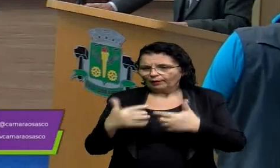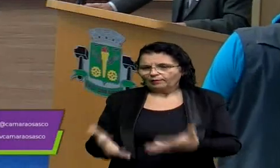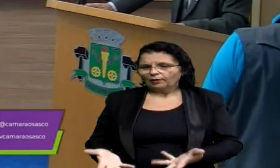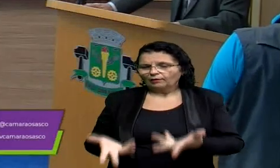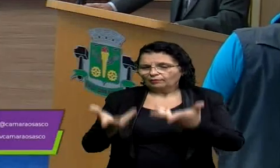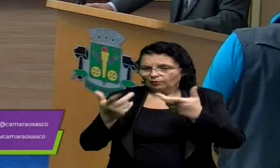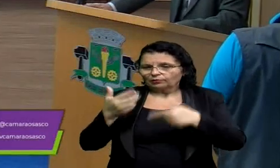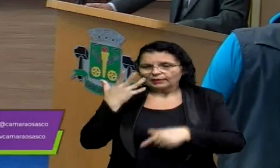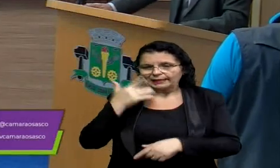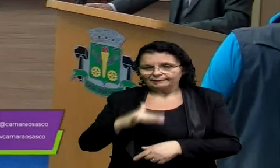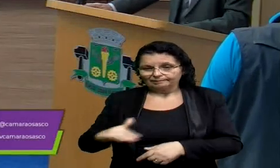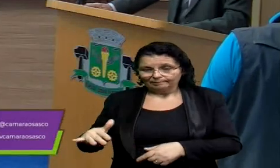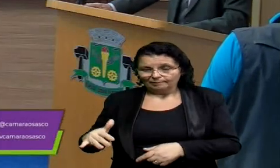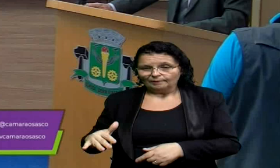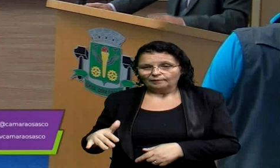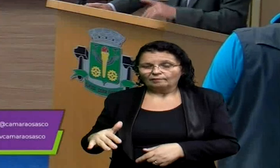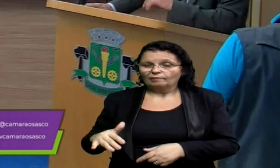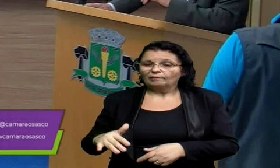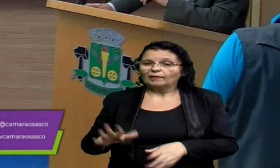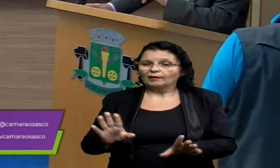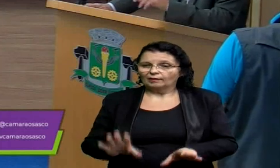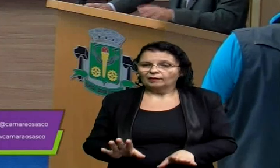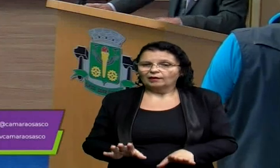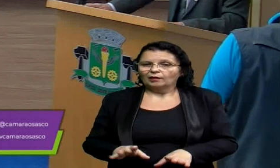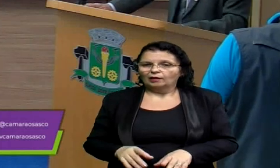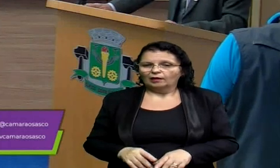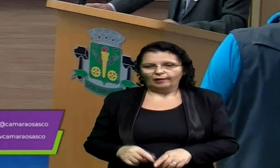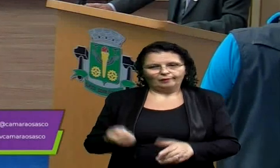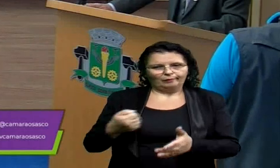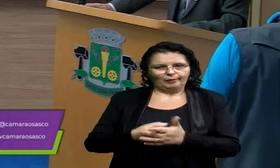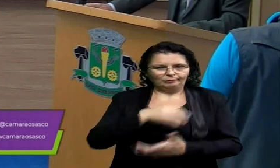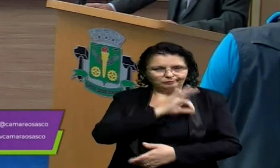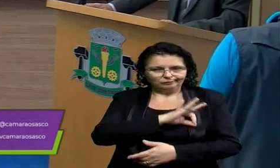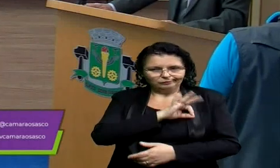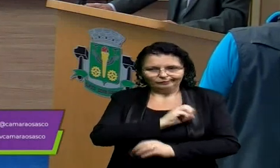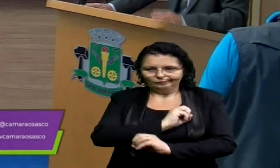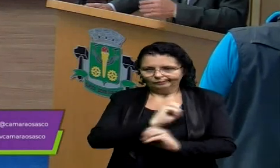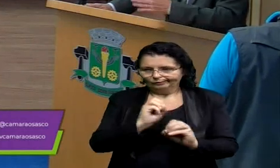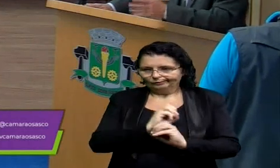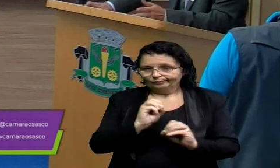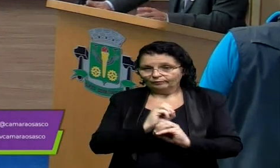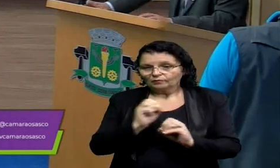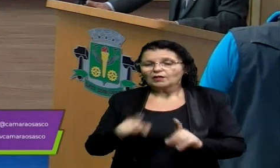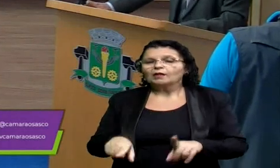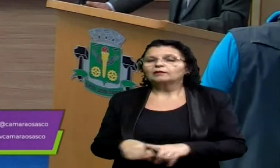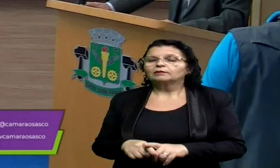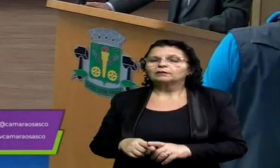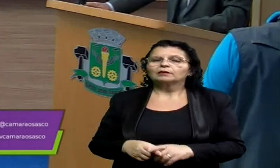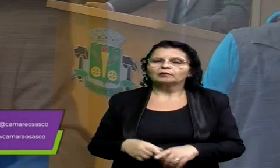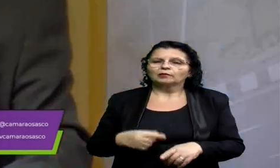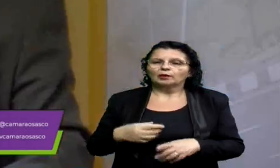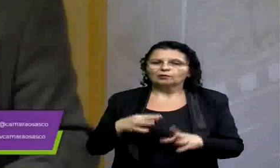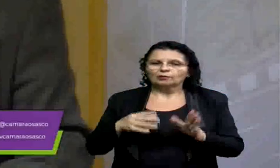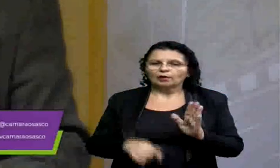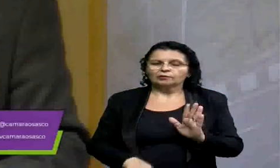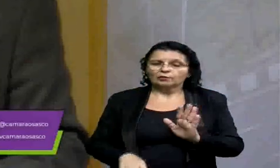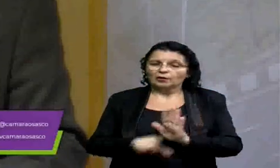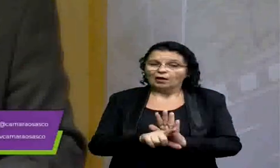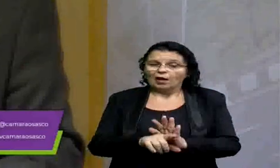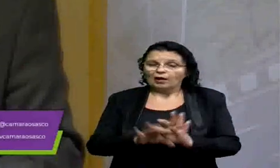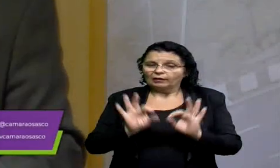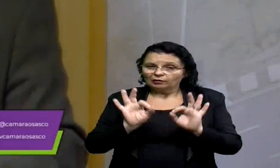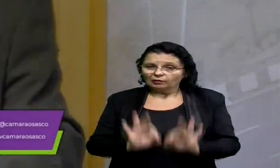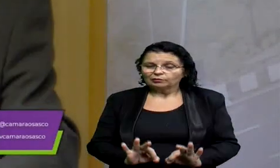as crianas Presidente então é e assim ele não tem remuneração tá então é legal porque também não tá totalmente legalizado o projeto